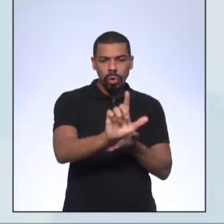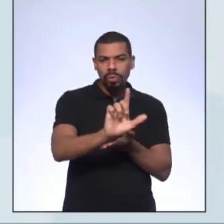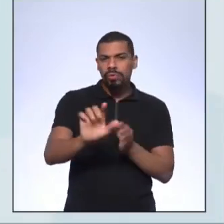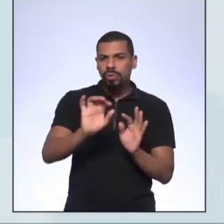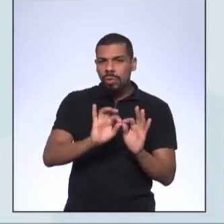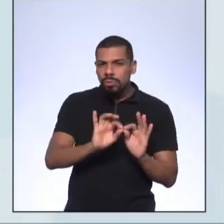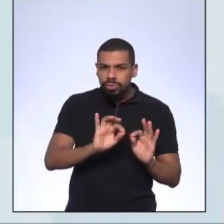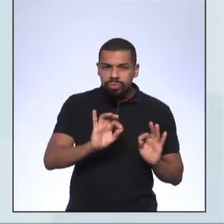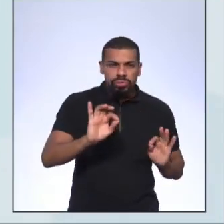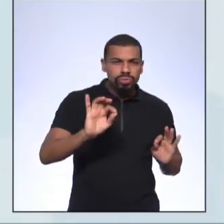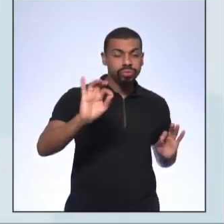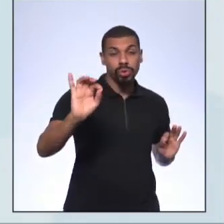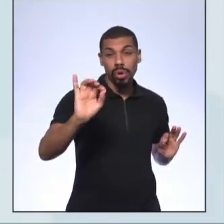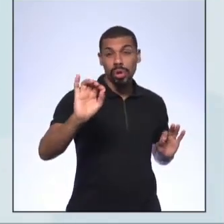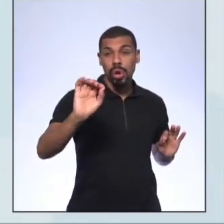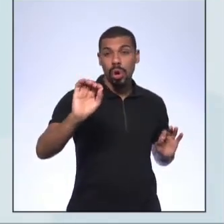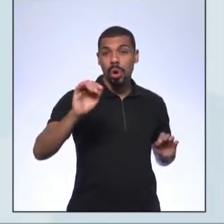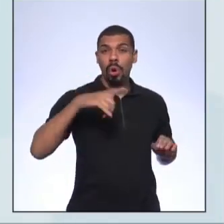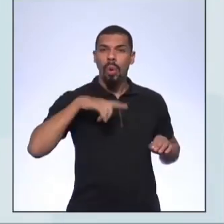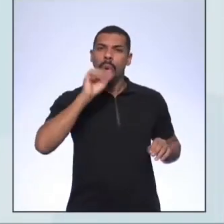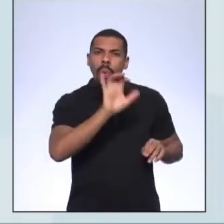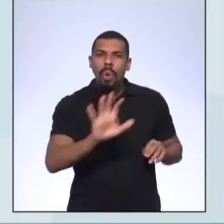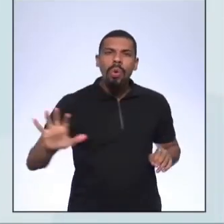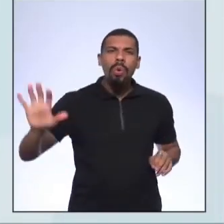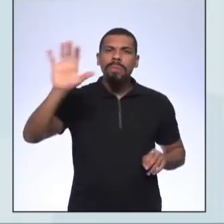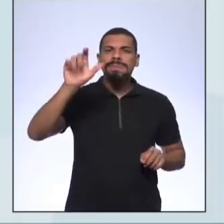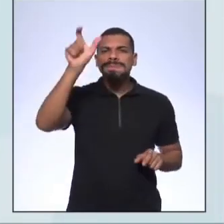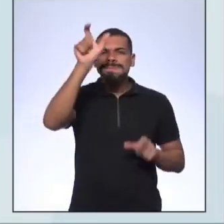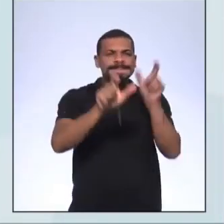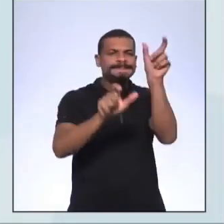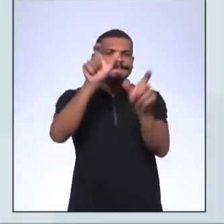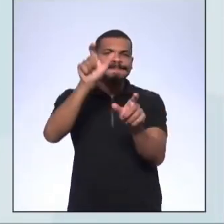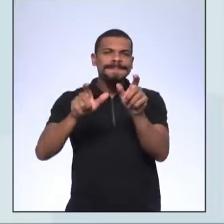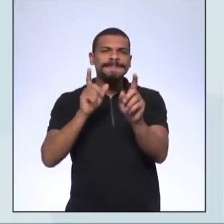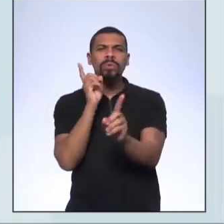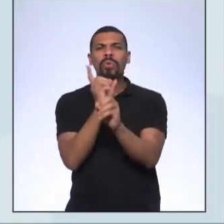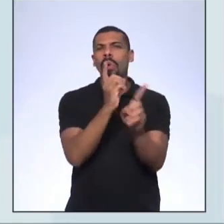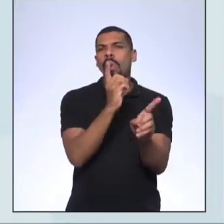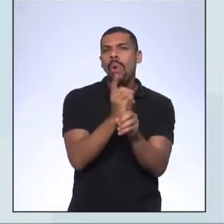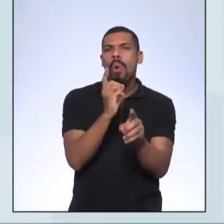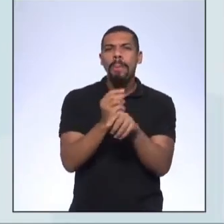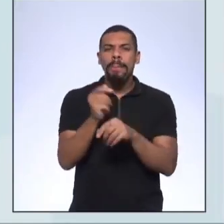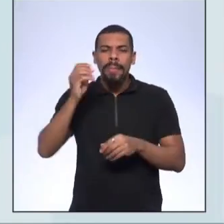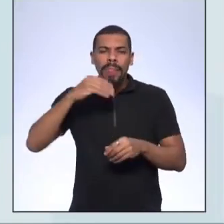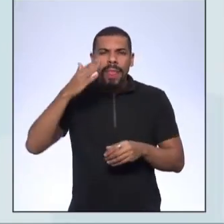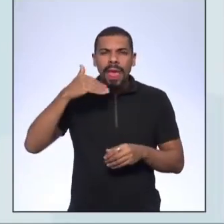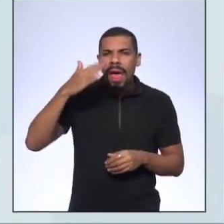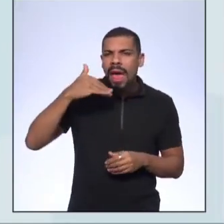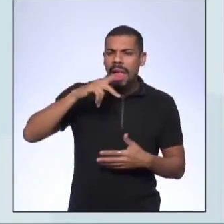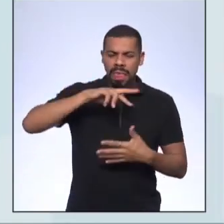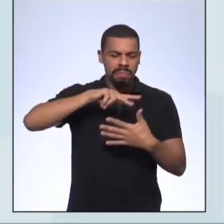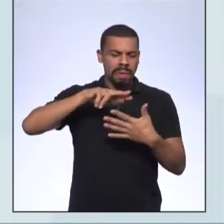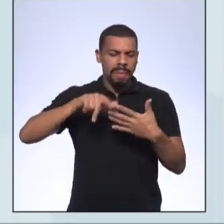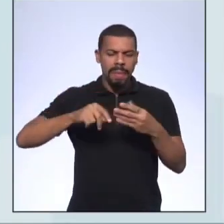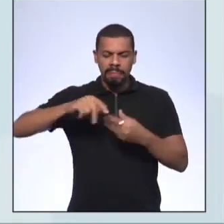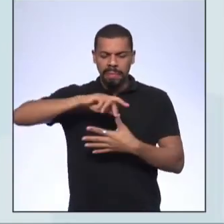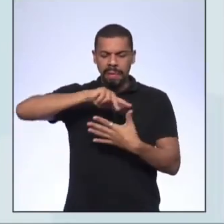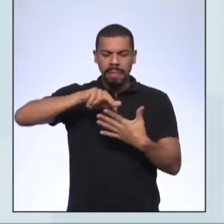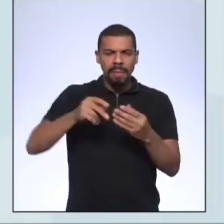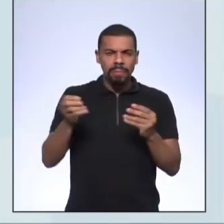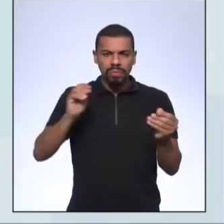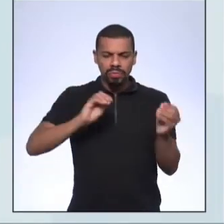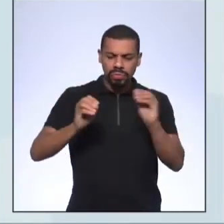Os europeus descobriram lá no Oriente especiarias, né, como pimenta, cravo, açafrão, gengibre,